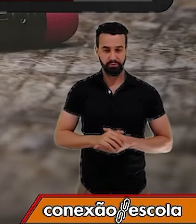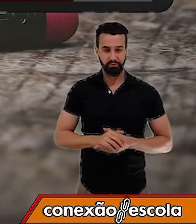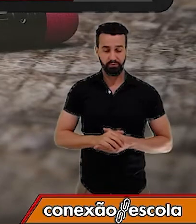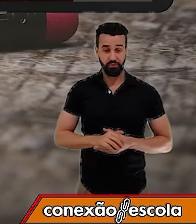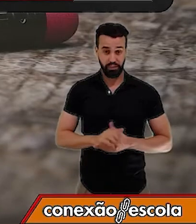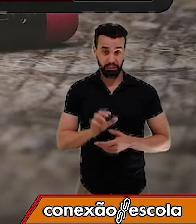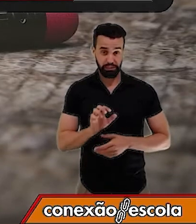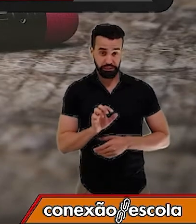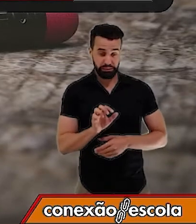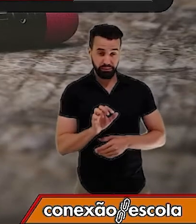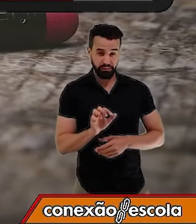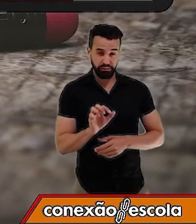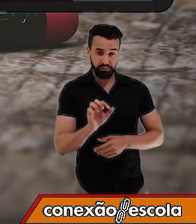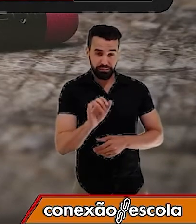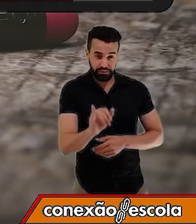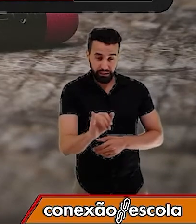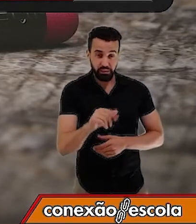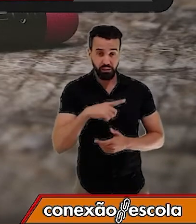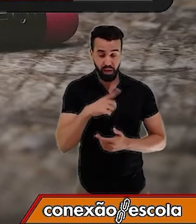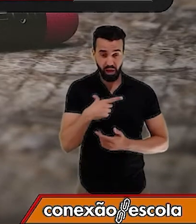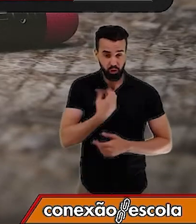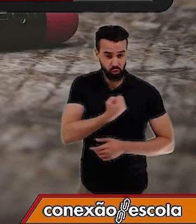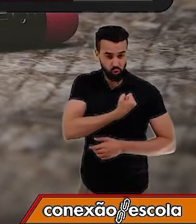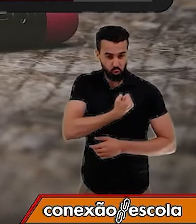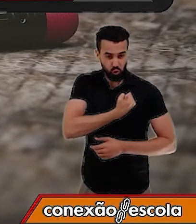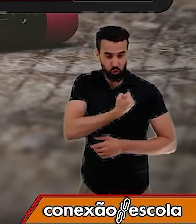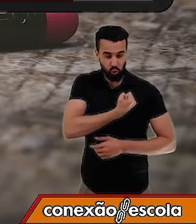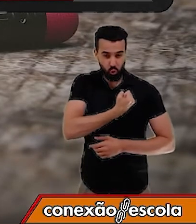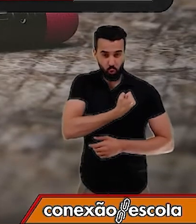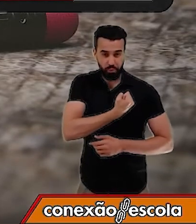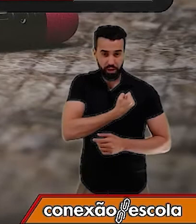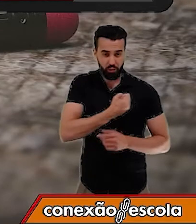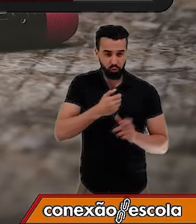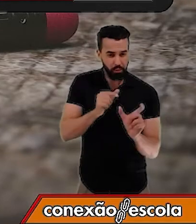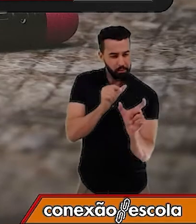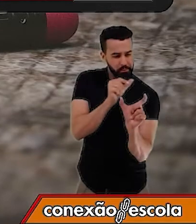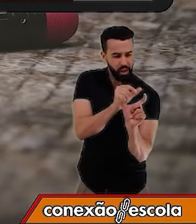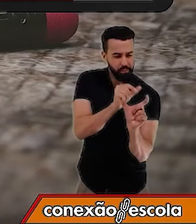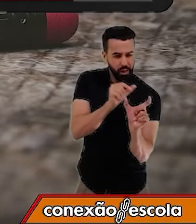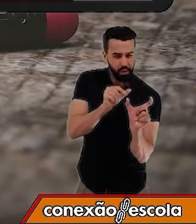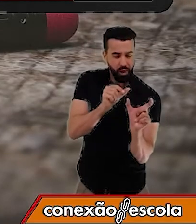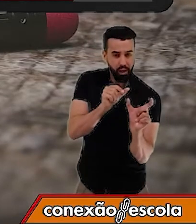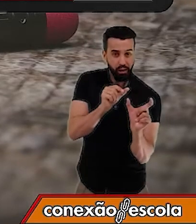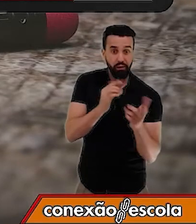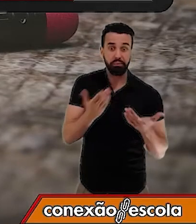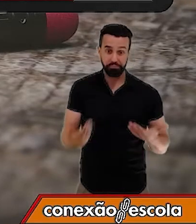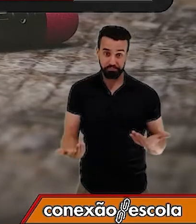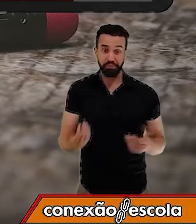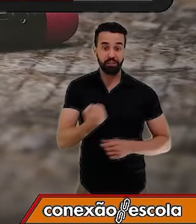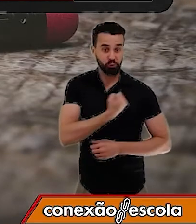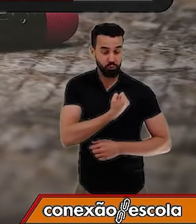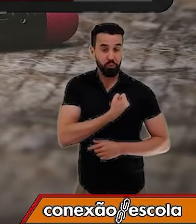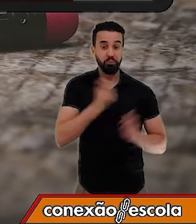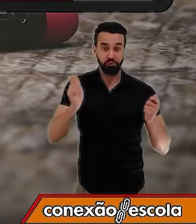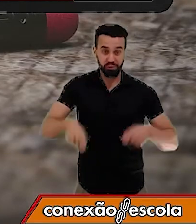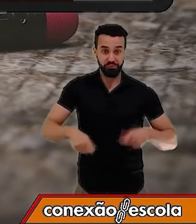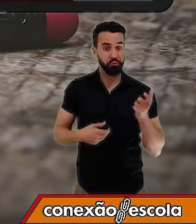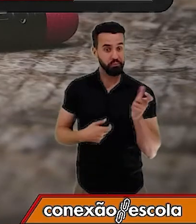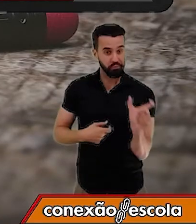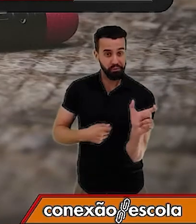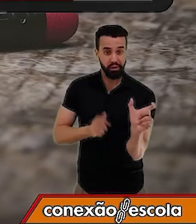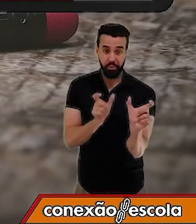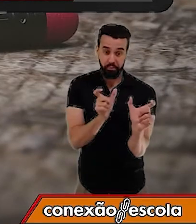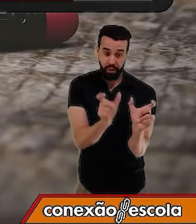Se compor número é formar números, decompor números é exatamente o contrário. Eu quero saber,